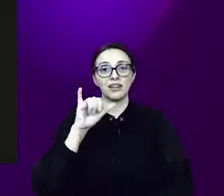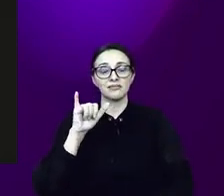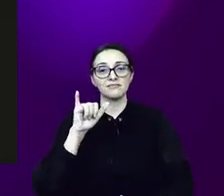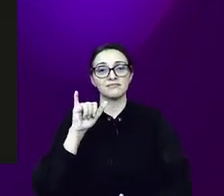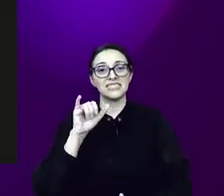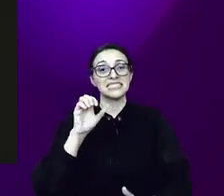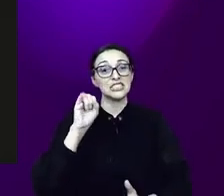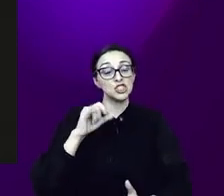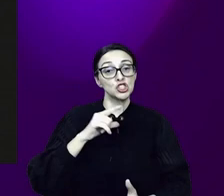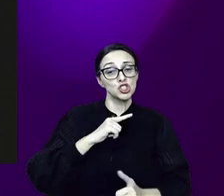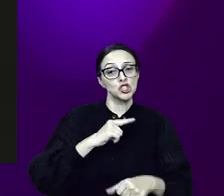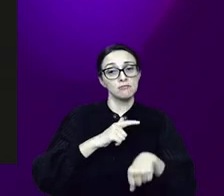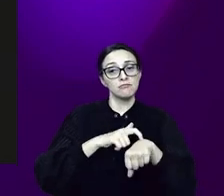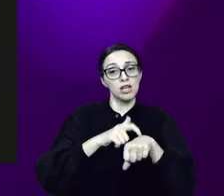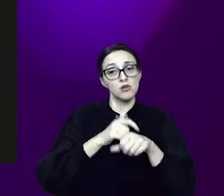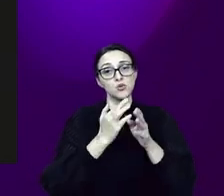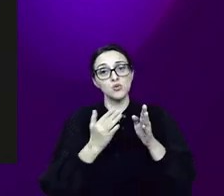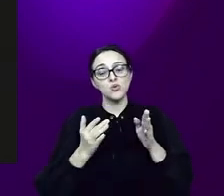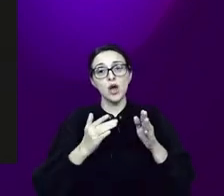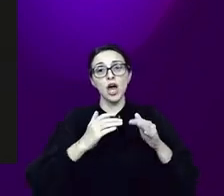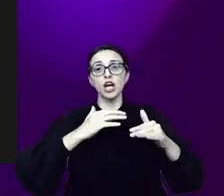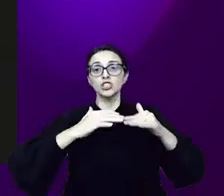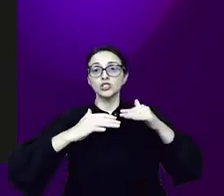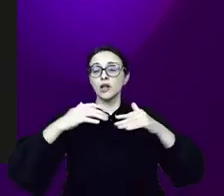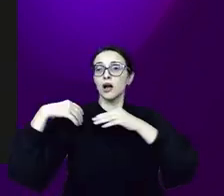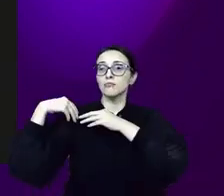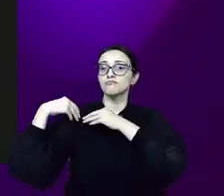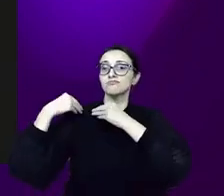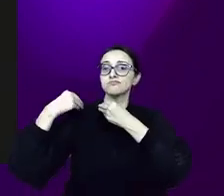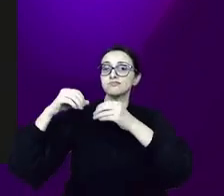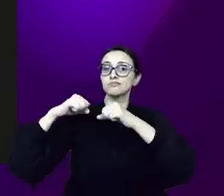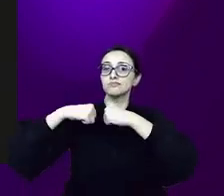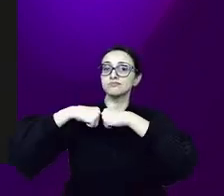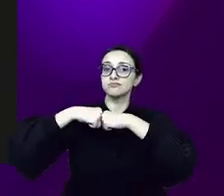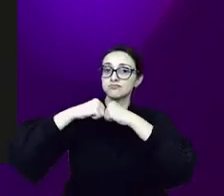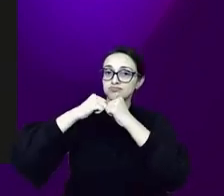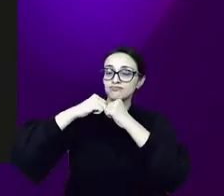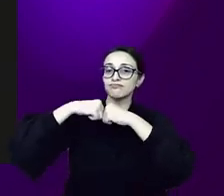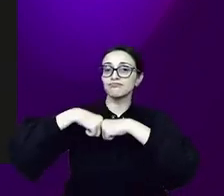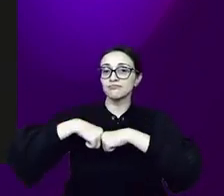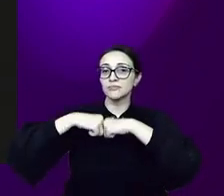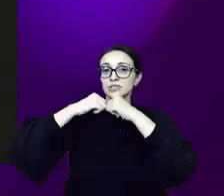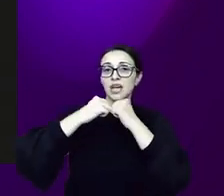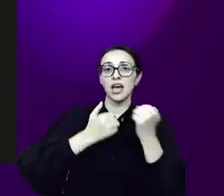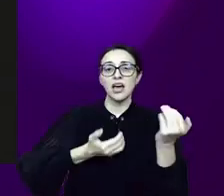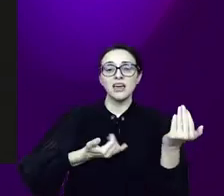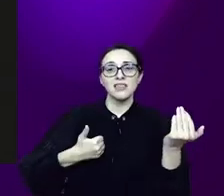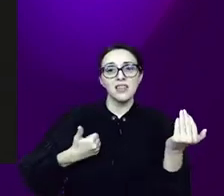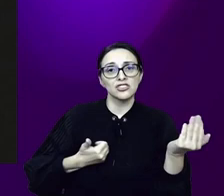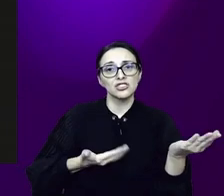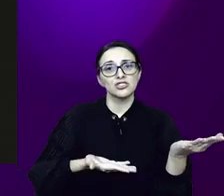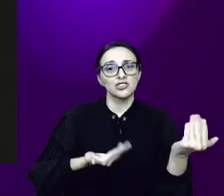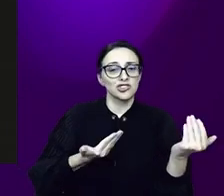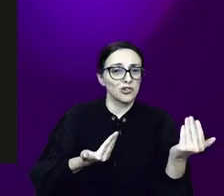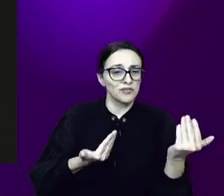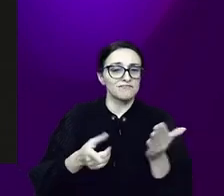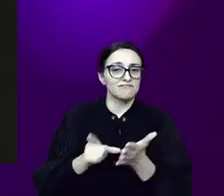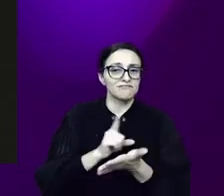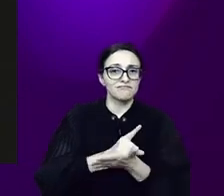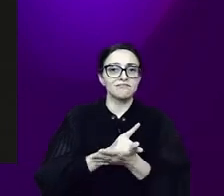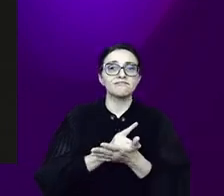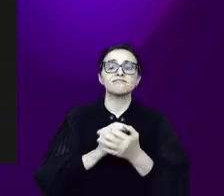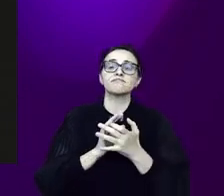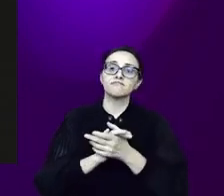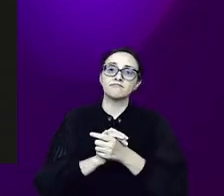ainda tinha uma articulação viável, cêntrica, num paciente com uma idade tão precoce